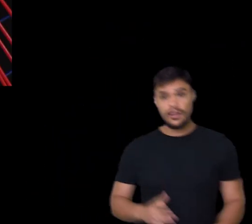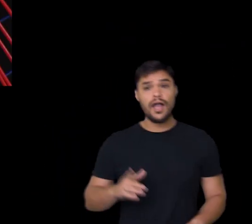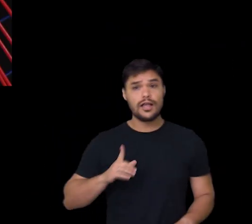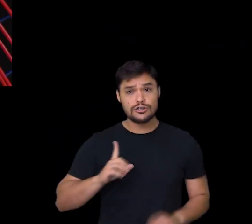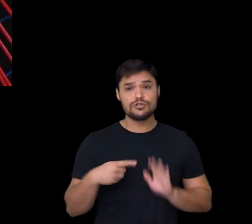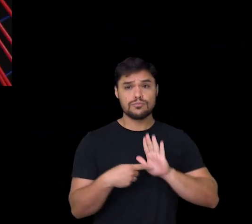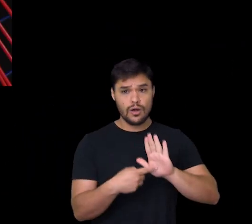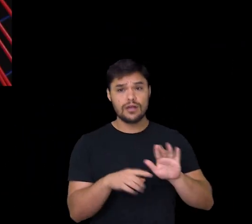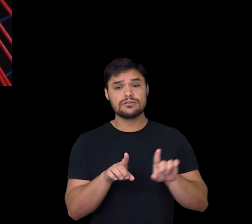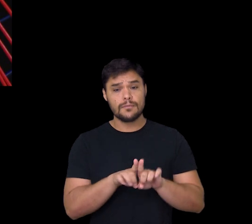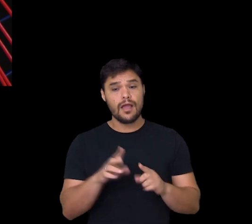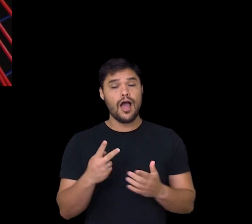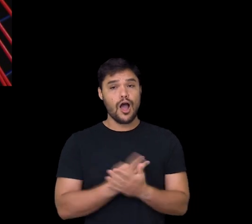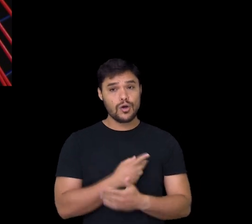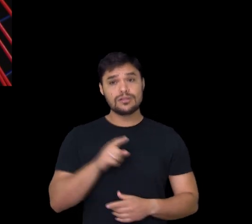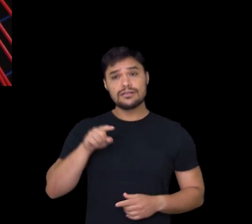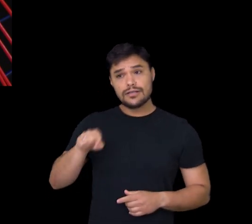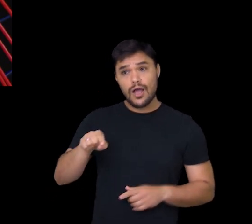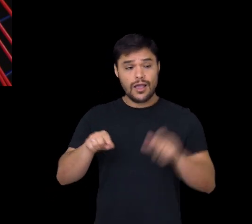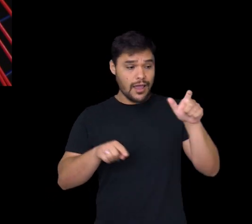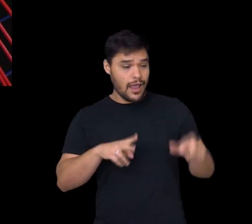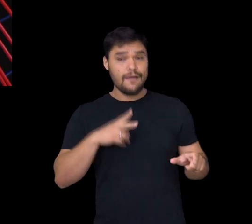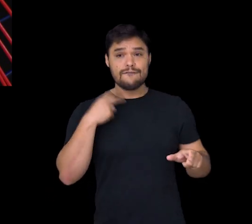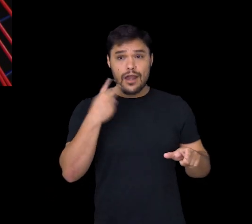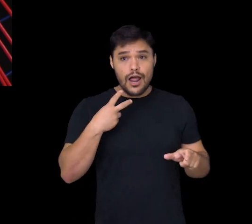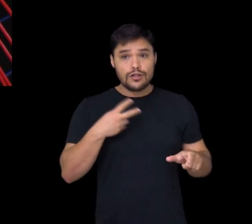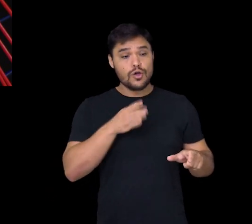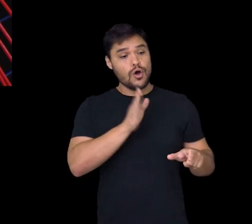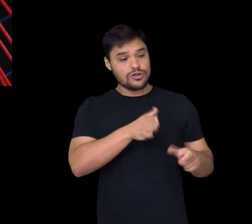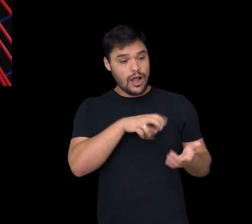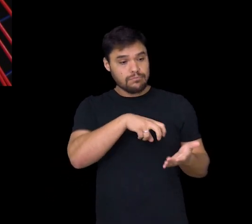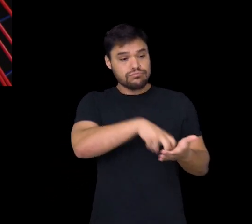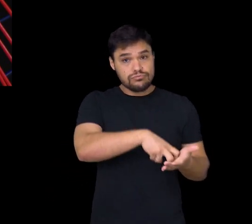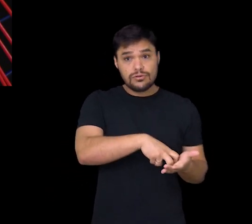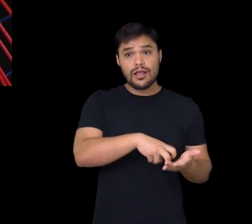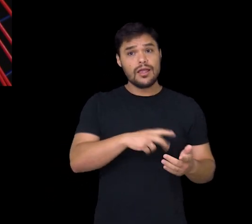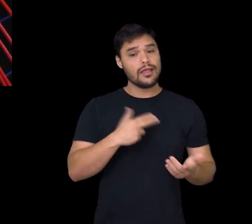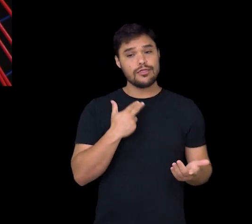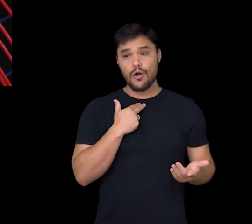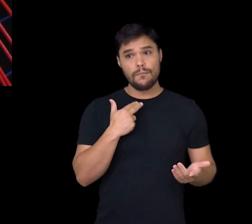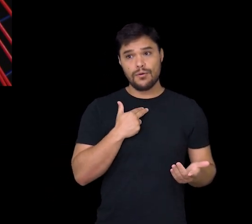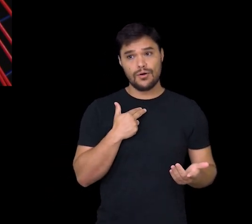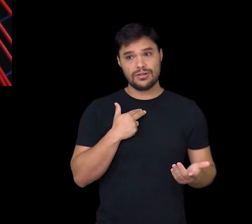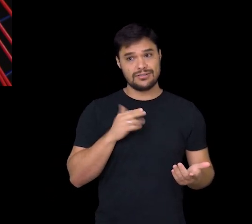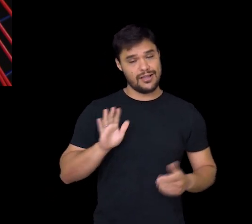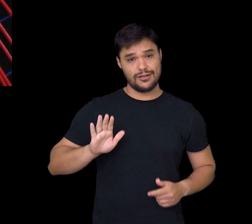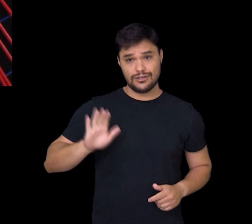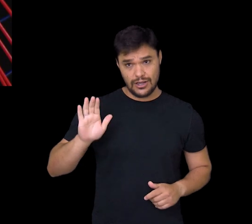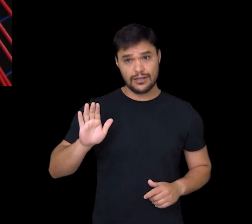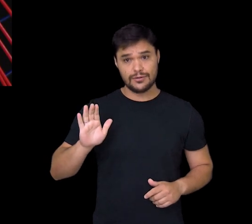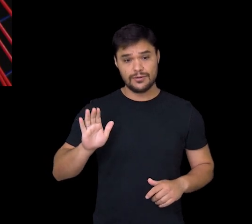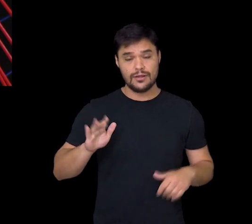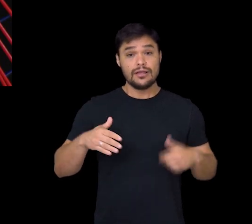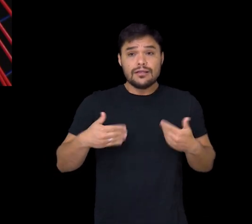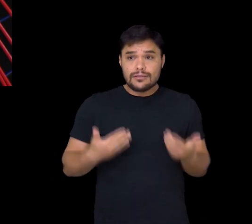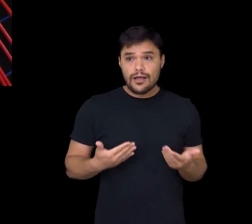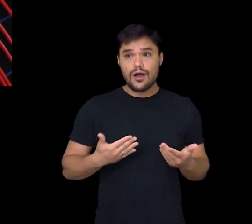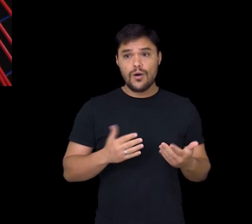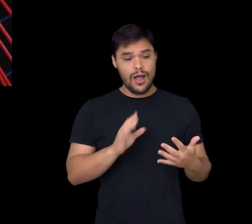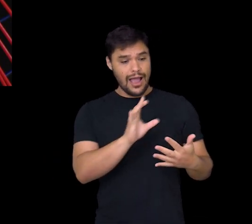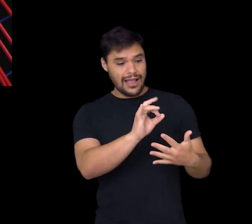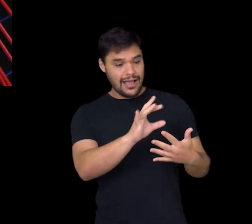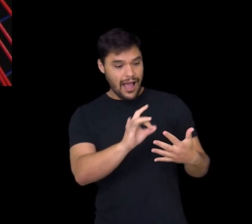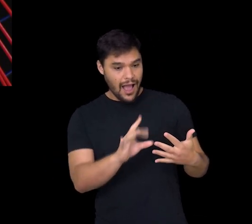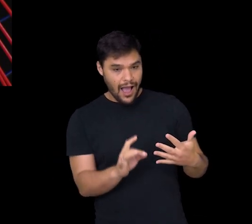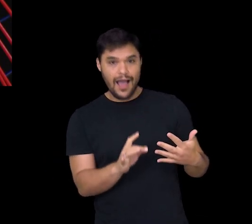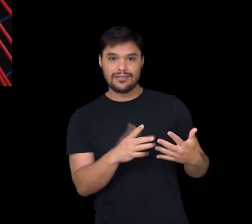também, assim, olha, aconteceu aquele caso, aquele vereador que foi isso já foi condenado e nem pôde ser candidato. Então você vai